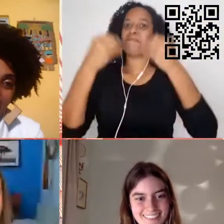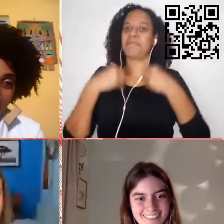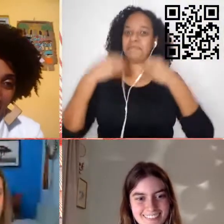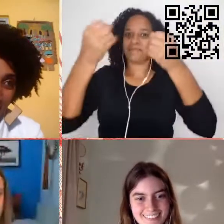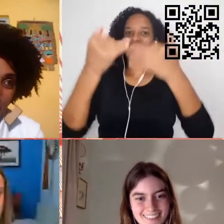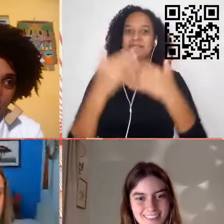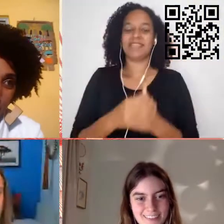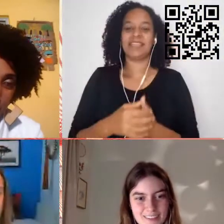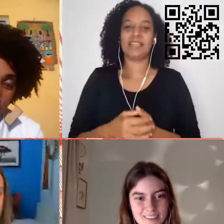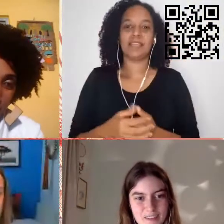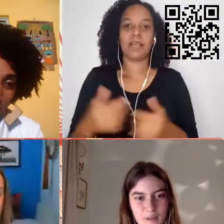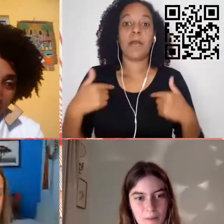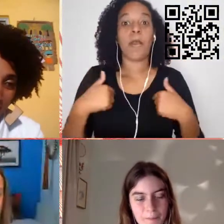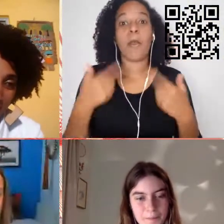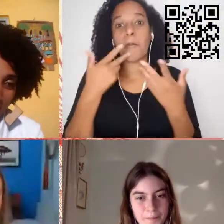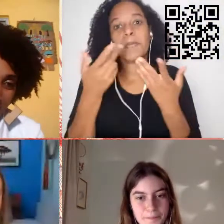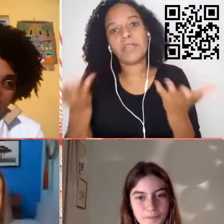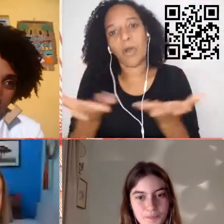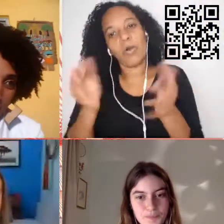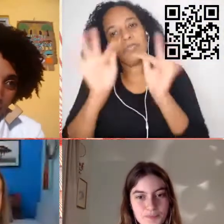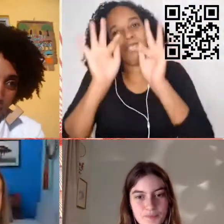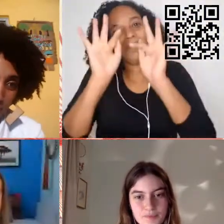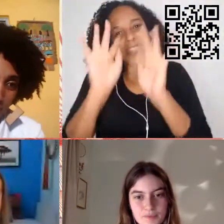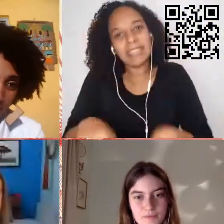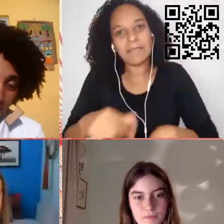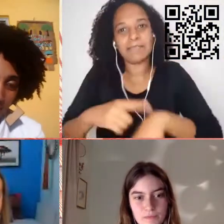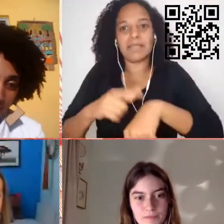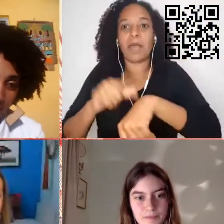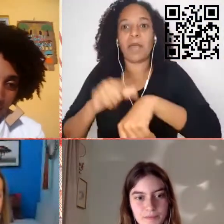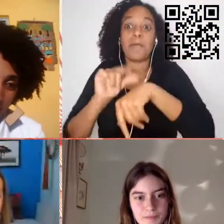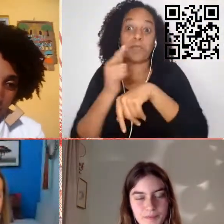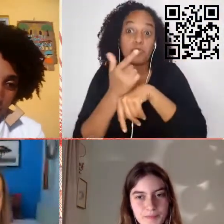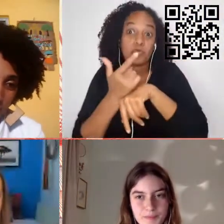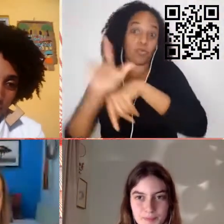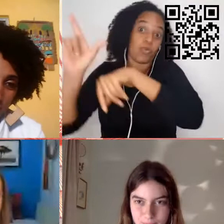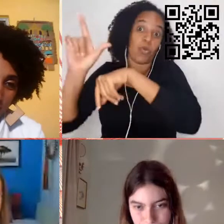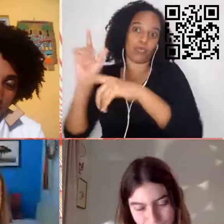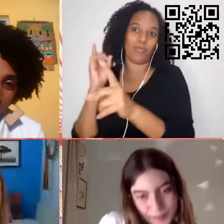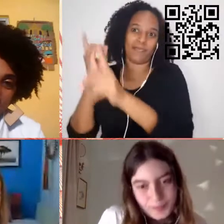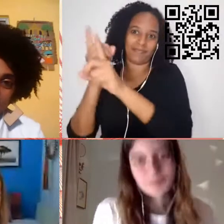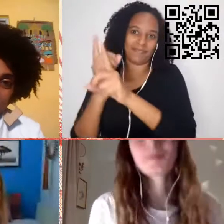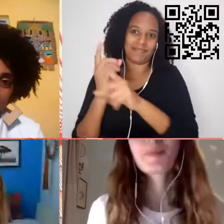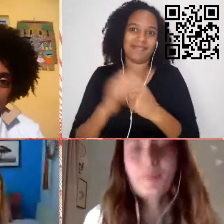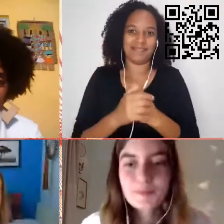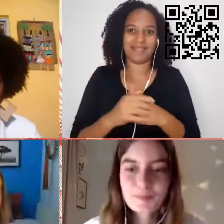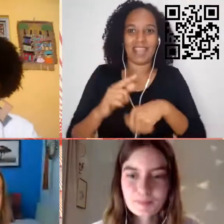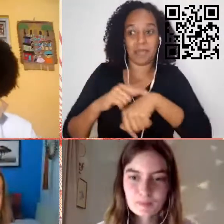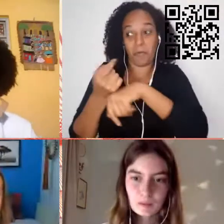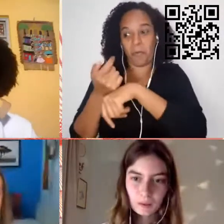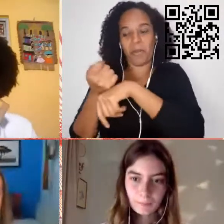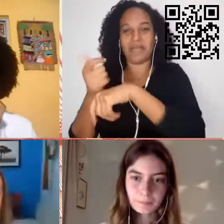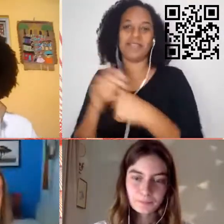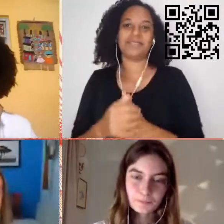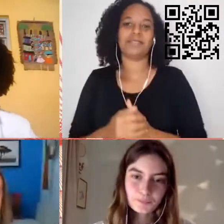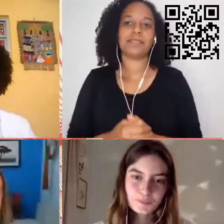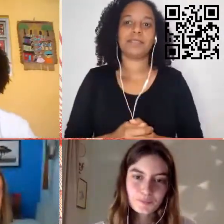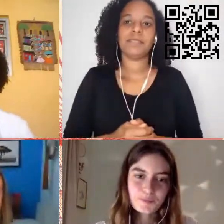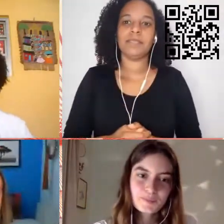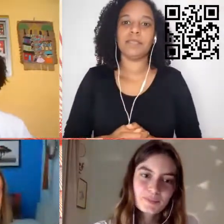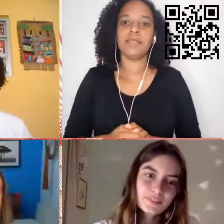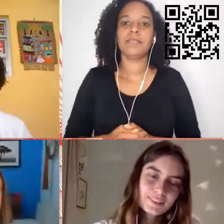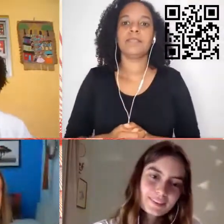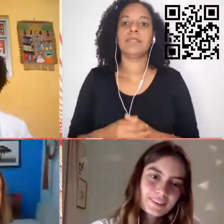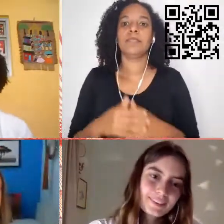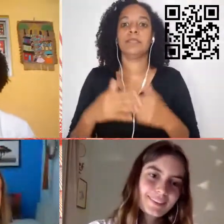preciso realmente fazer o fechamento, porque a gente vai começar um outro encontro daqui a pouquinho. Mas vamos lá, então